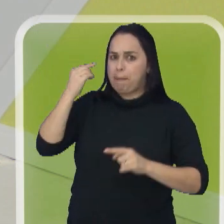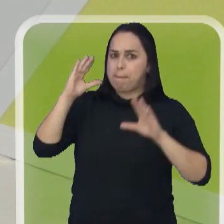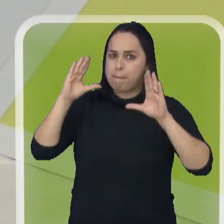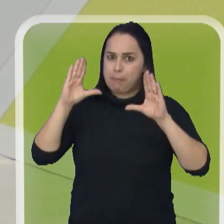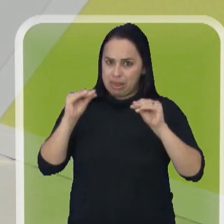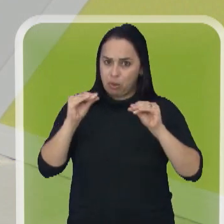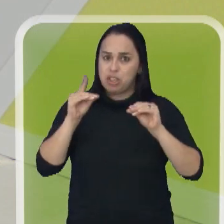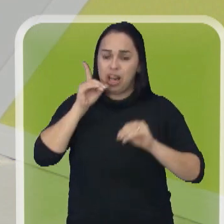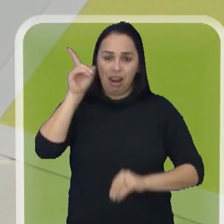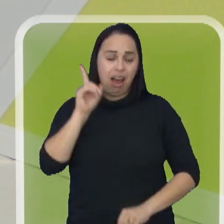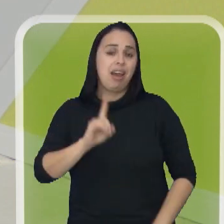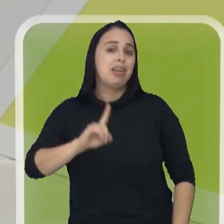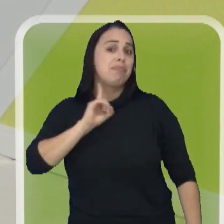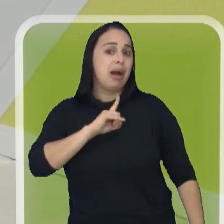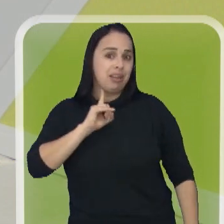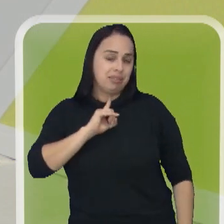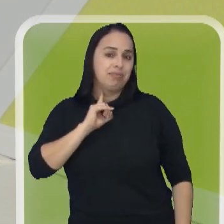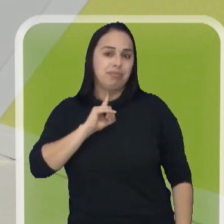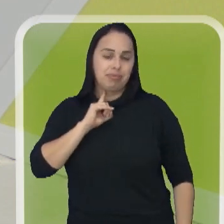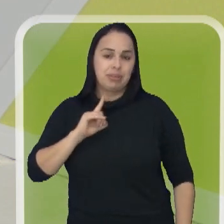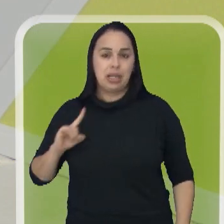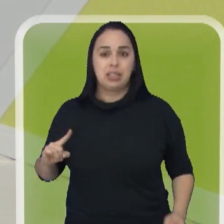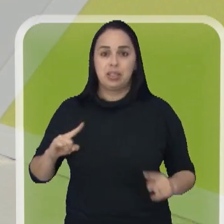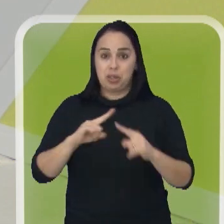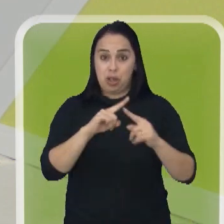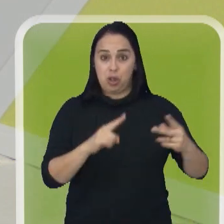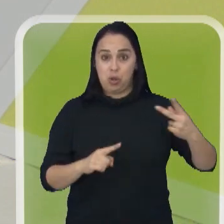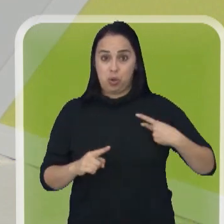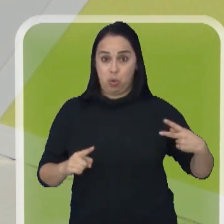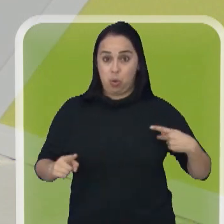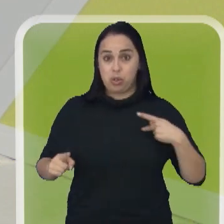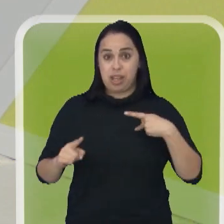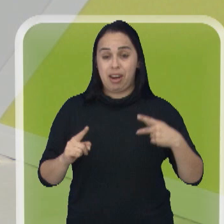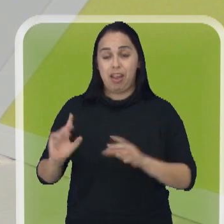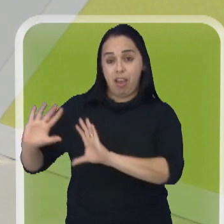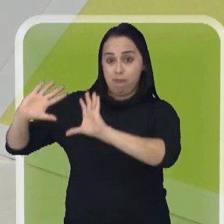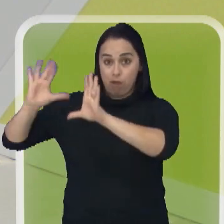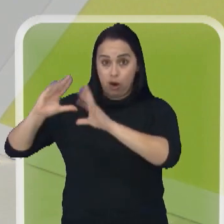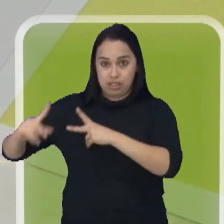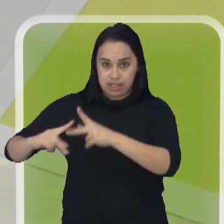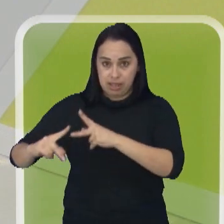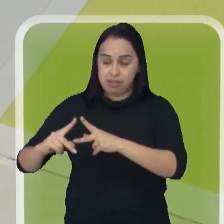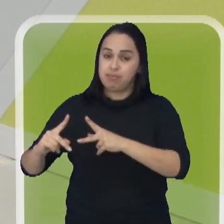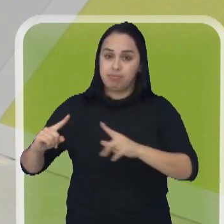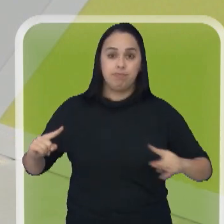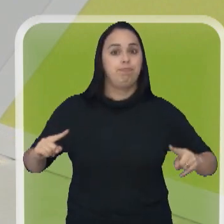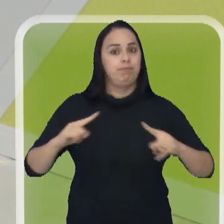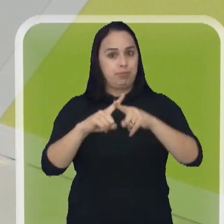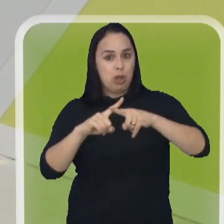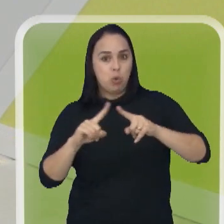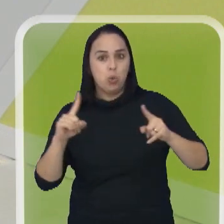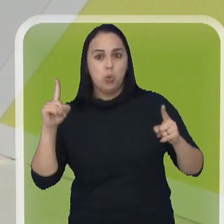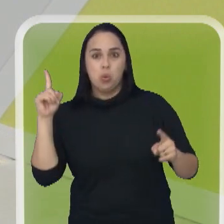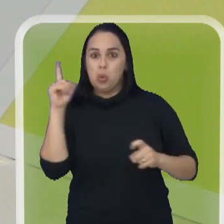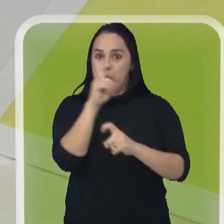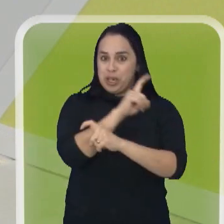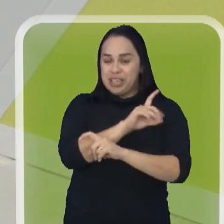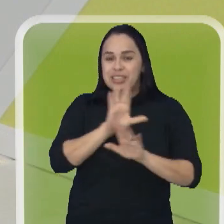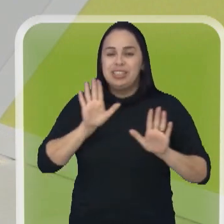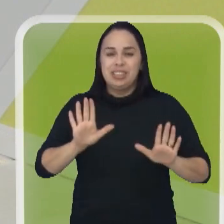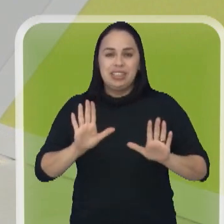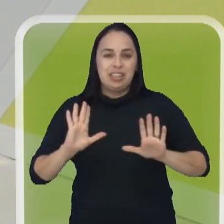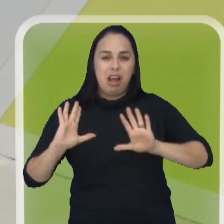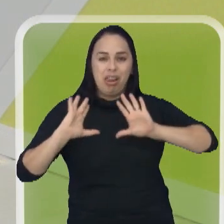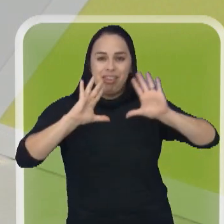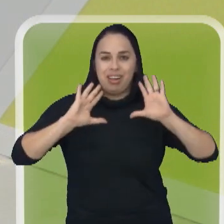do Riacho, em Contagem, Minas Gerais, Cruzeiro e Farmacon de Vôlei São José fizeram uma partida eletrizante, com